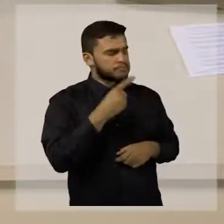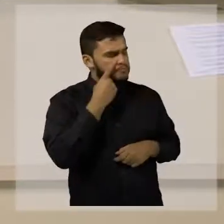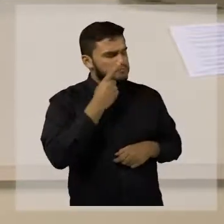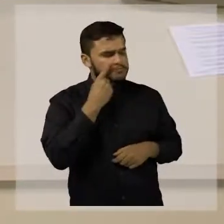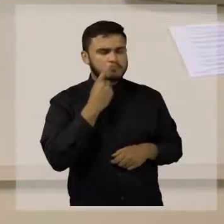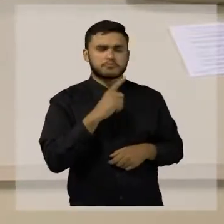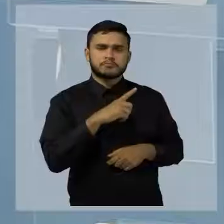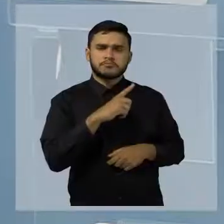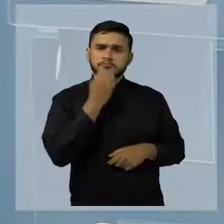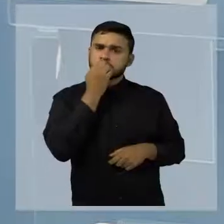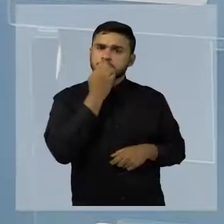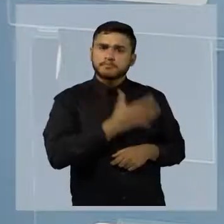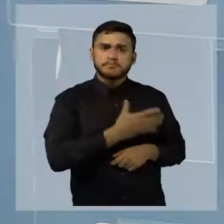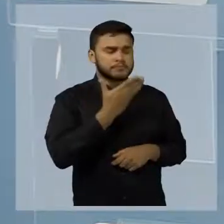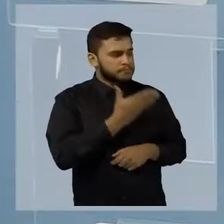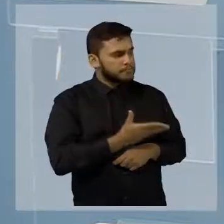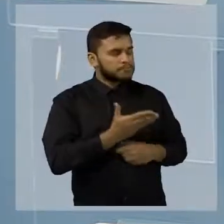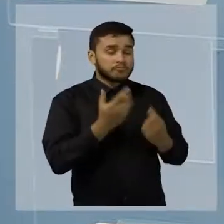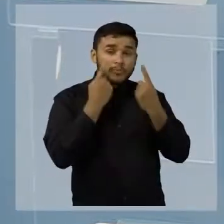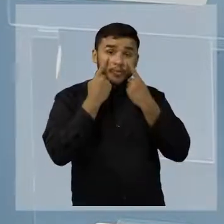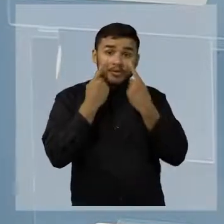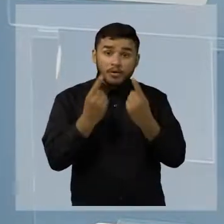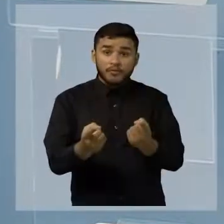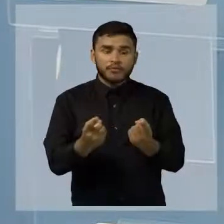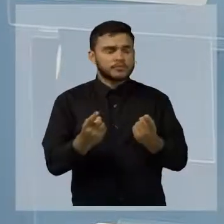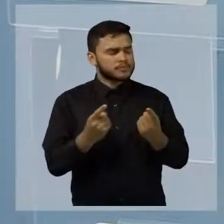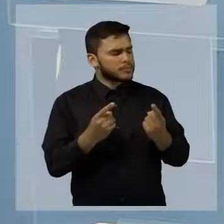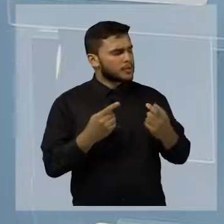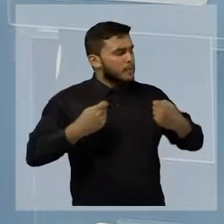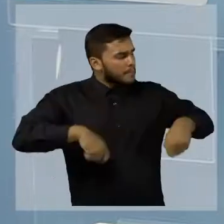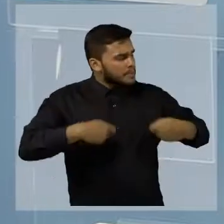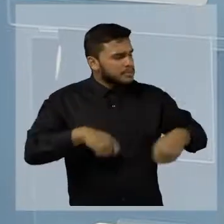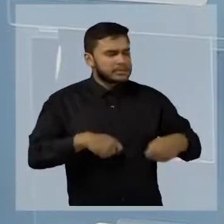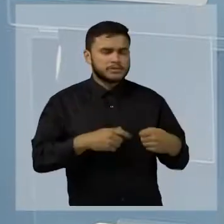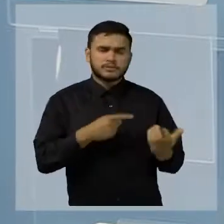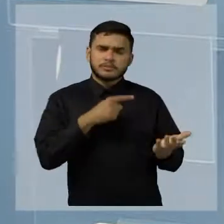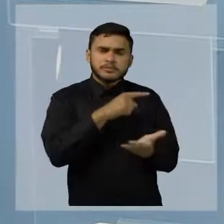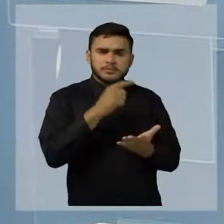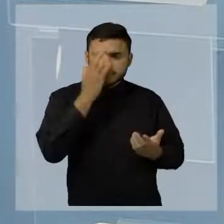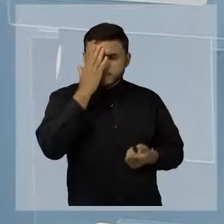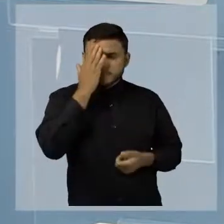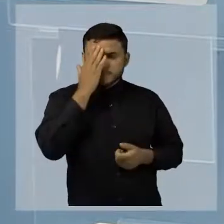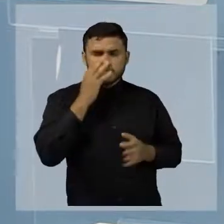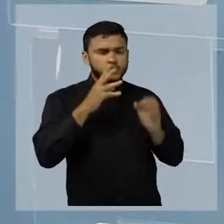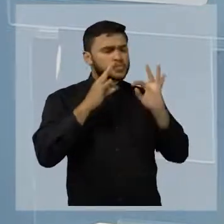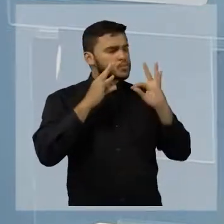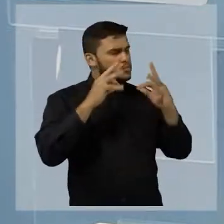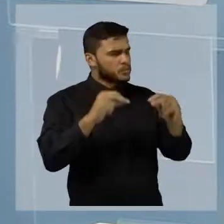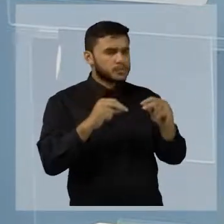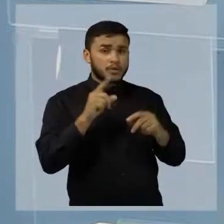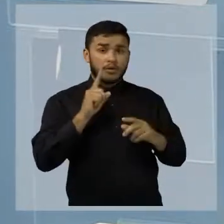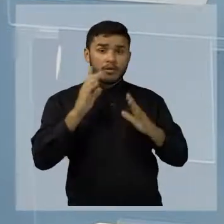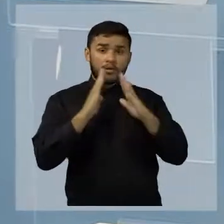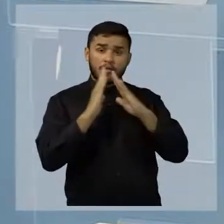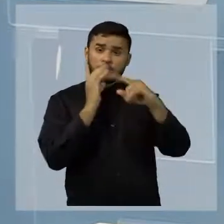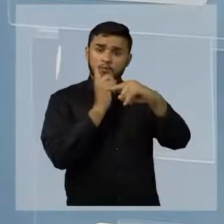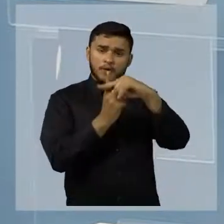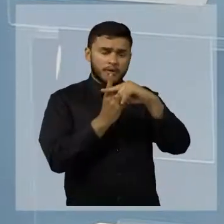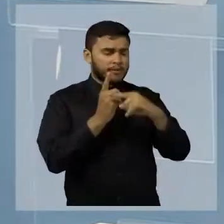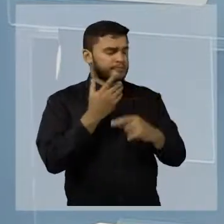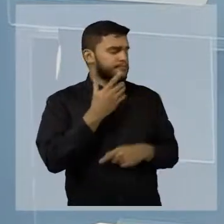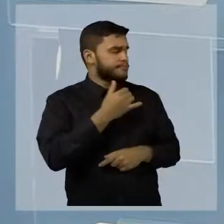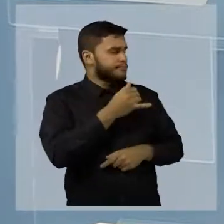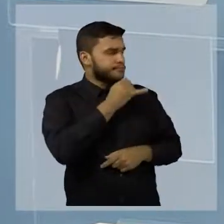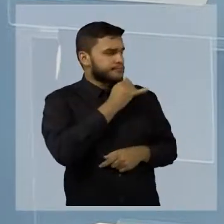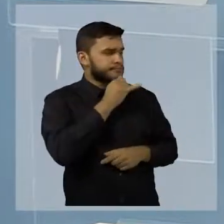também com um olhar para as demandas que são assistidas pelas pastorais, né, da Arquidiocese de Fortaleza, entre elas, por exemplo,